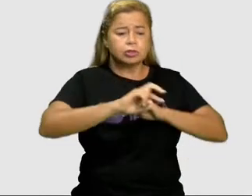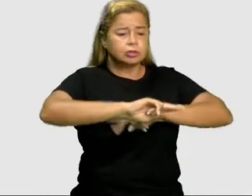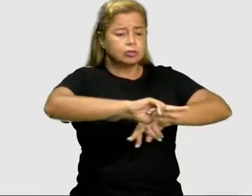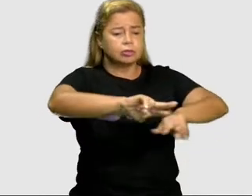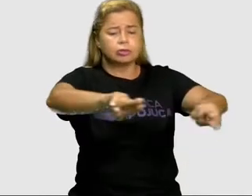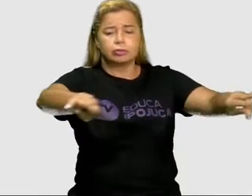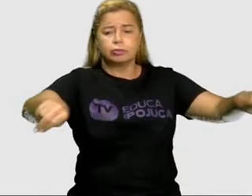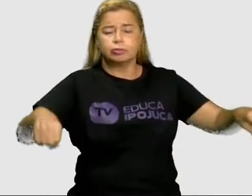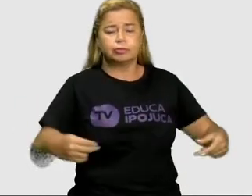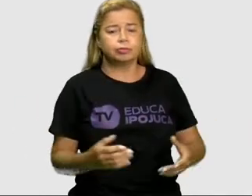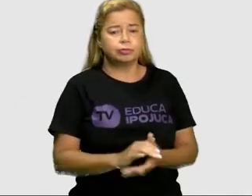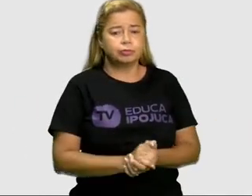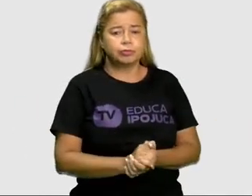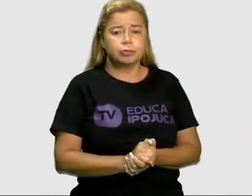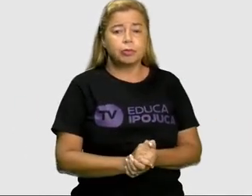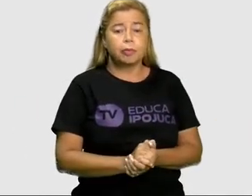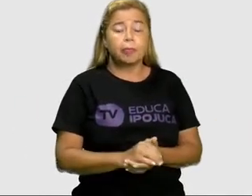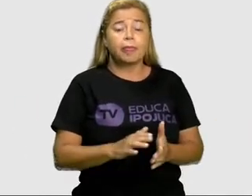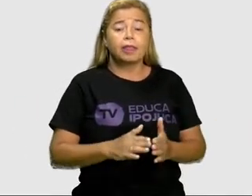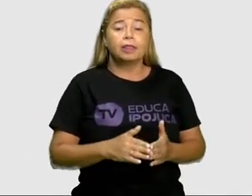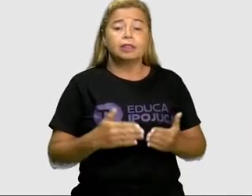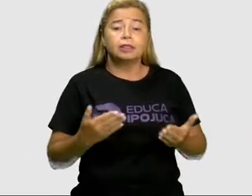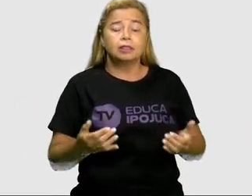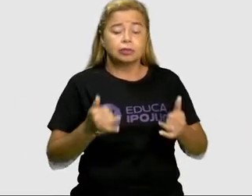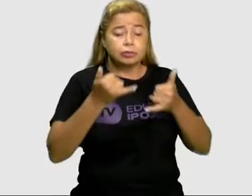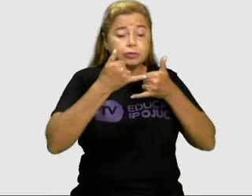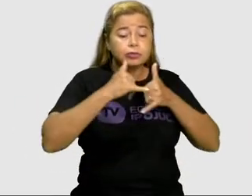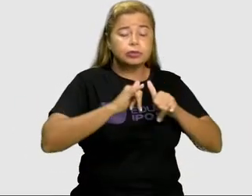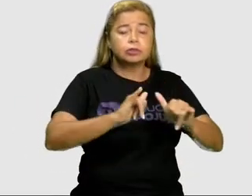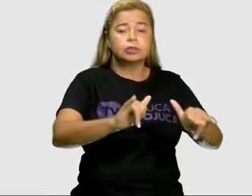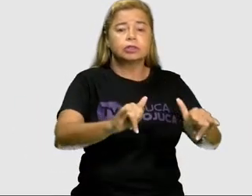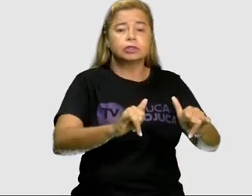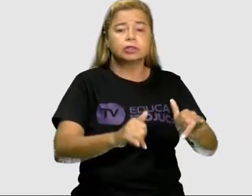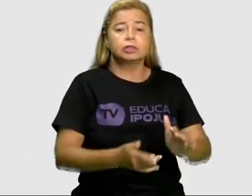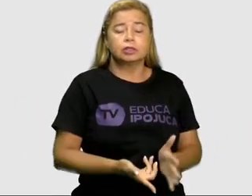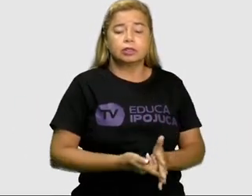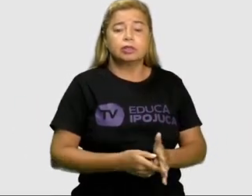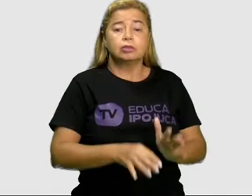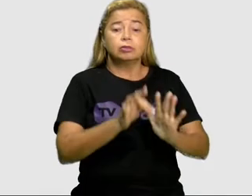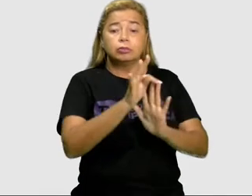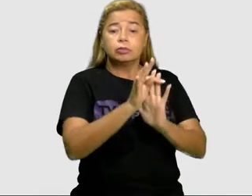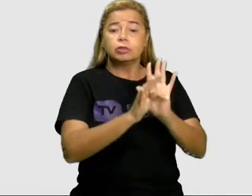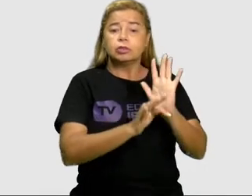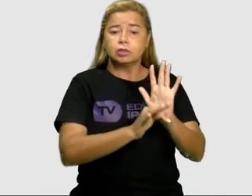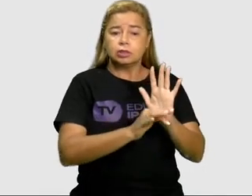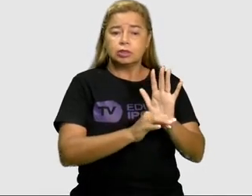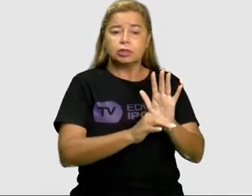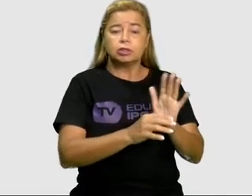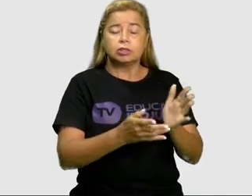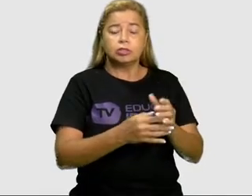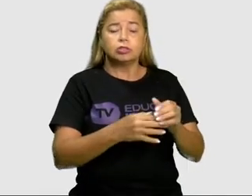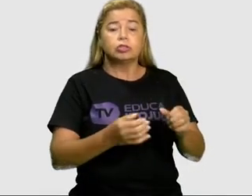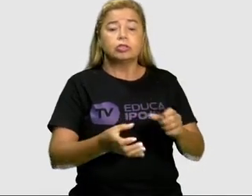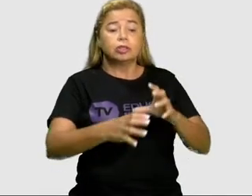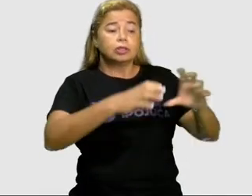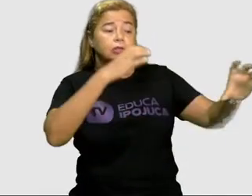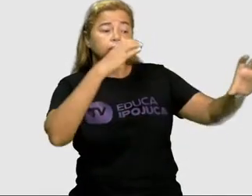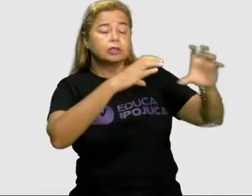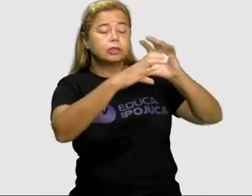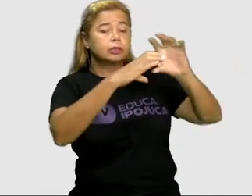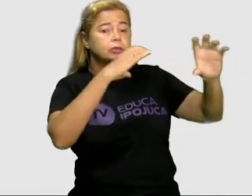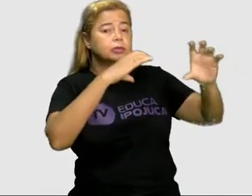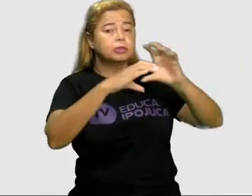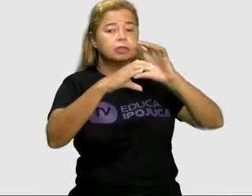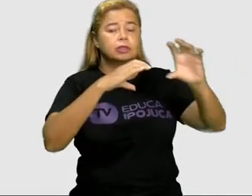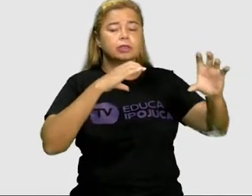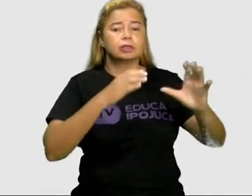e as notícias são textos jornalisticos que estão ligados ao meio de comunicação que